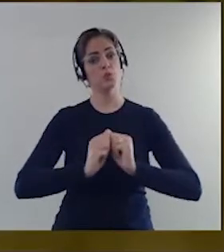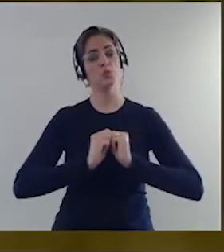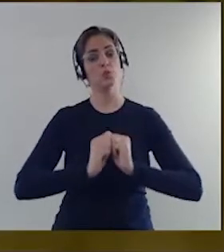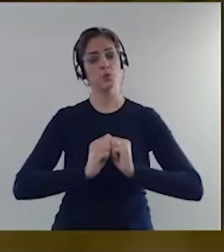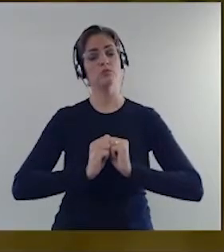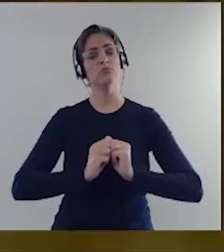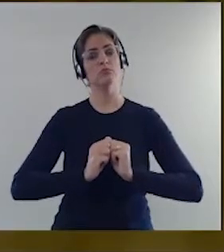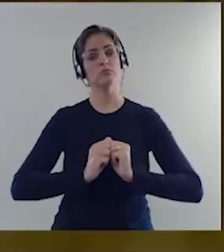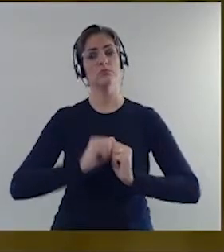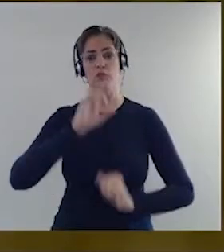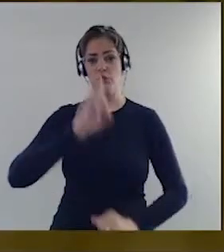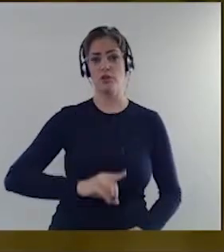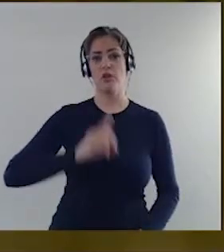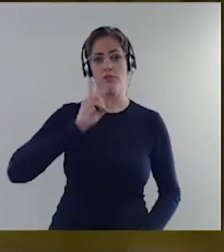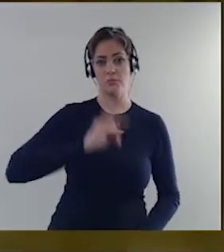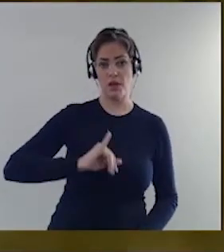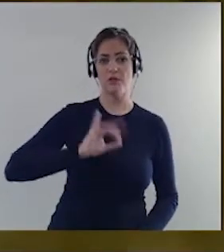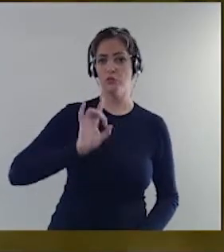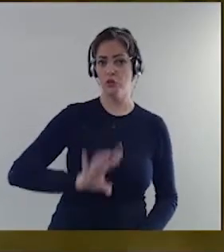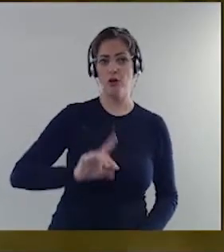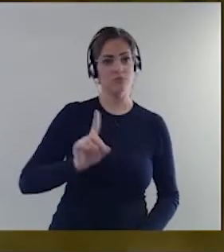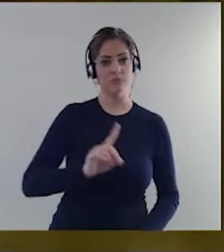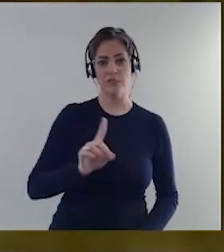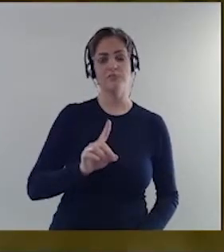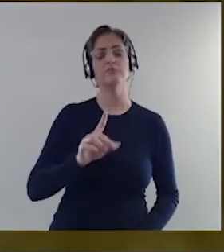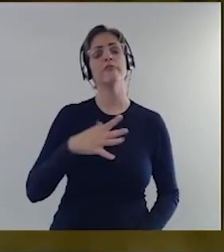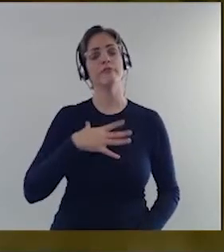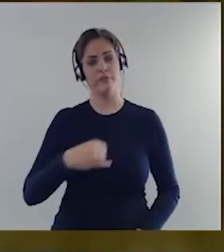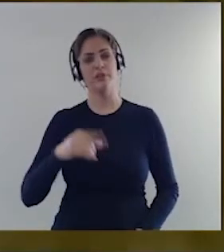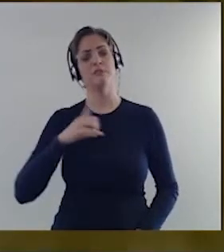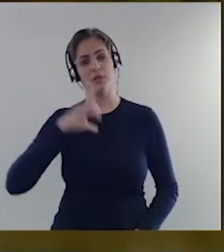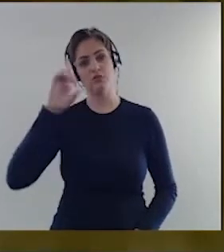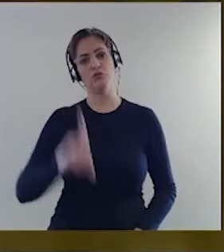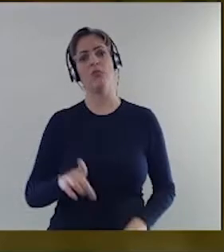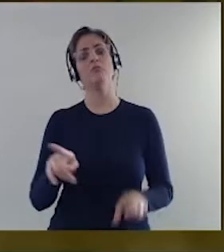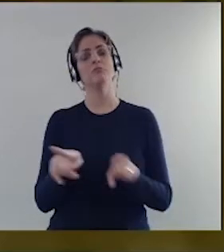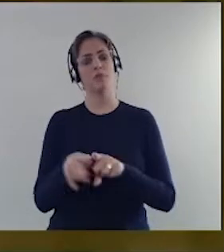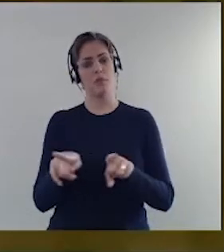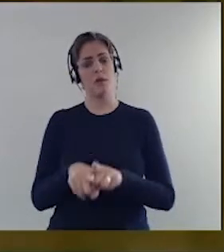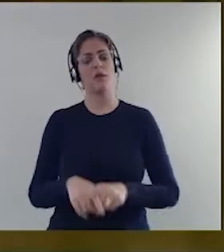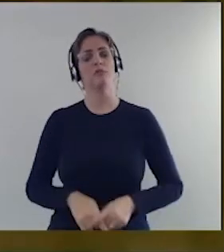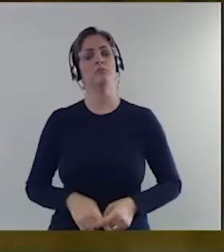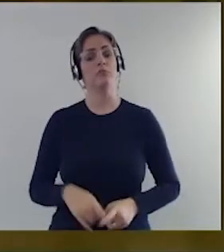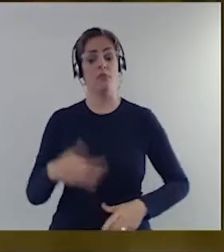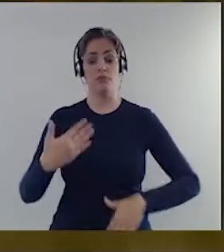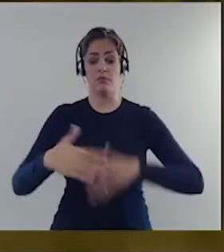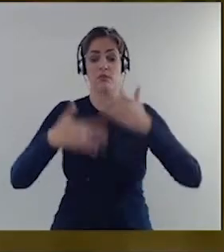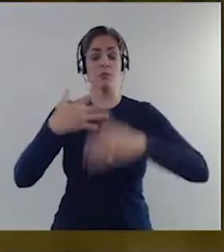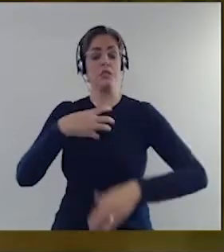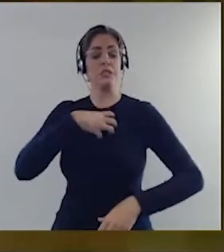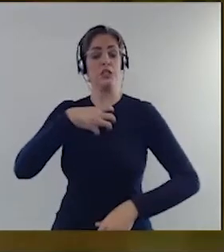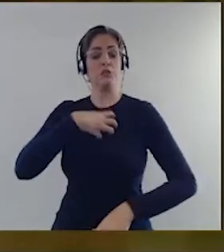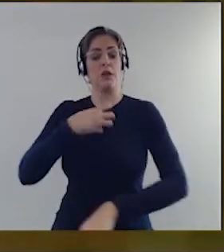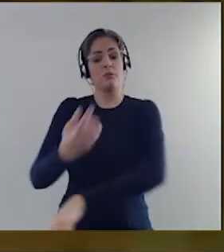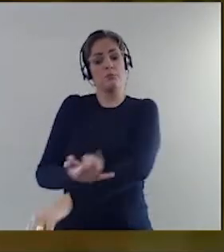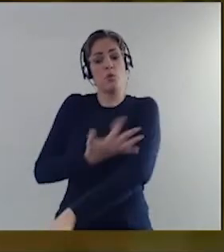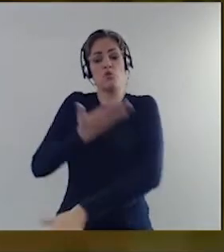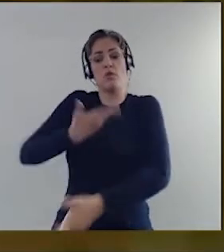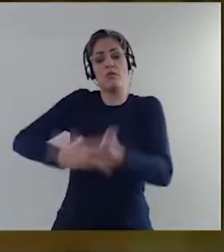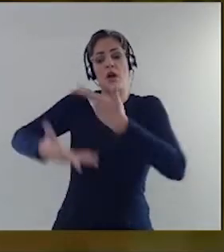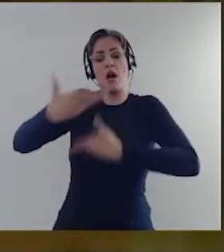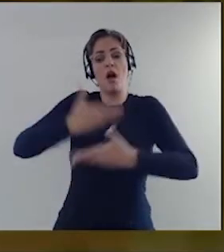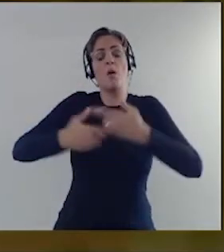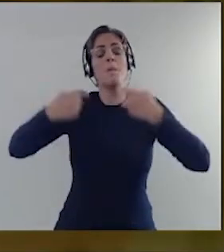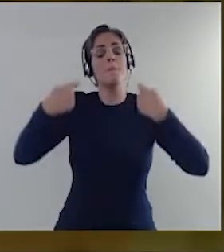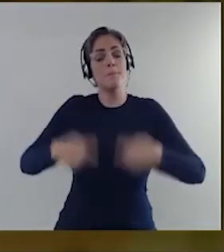pai, é direito dos próprios filhos, e que o pleno desenvolvimento emocional dos filhos dependia